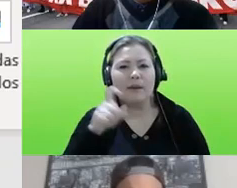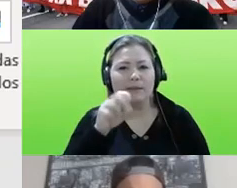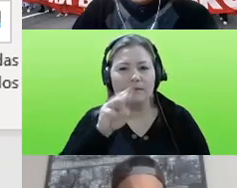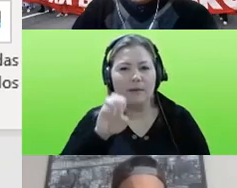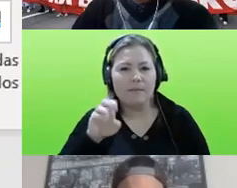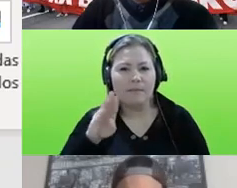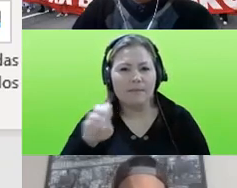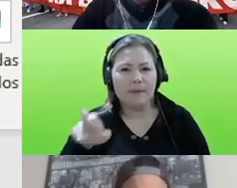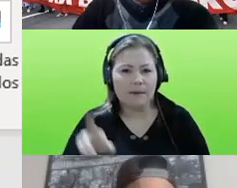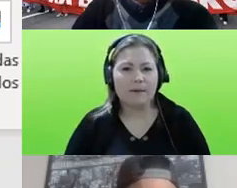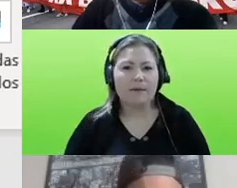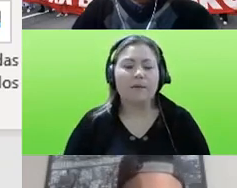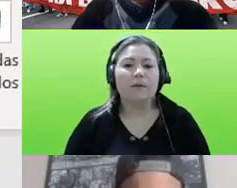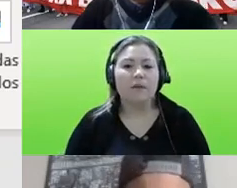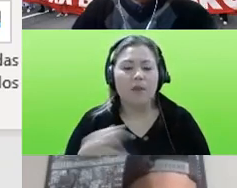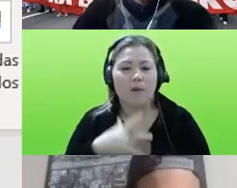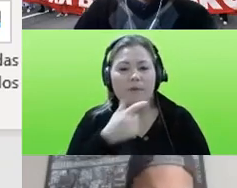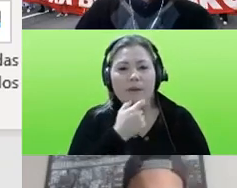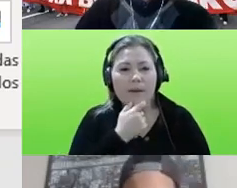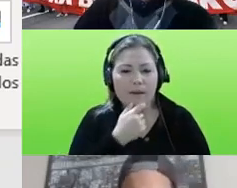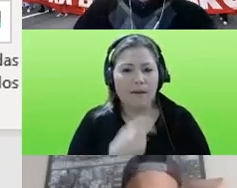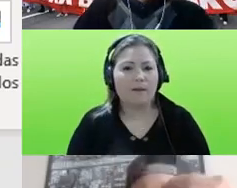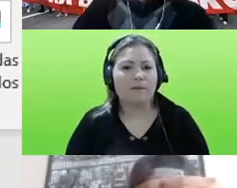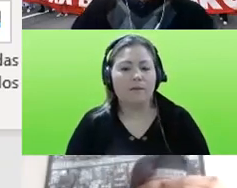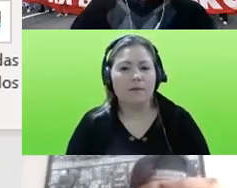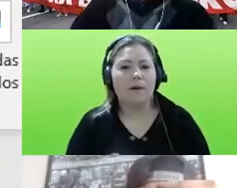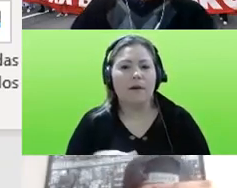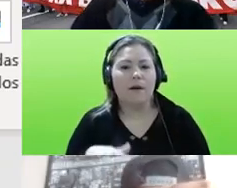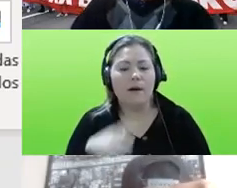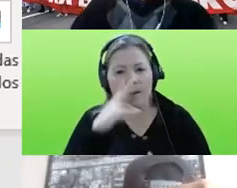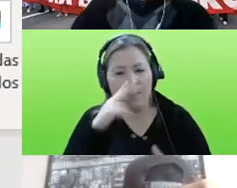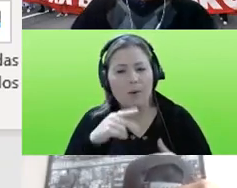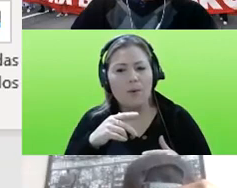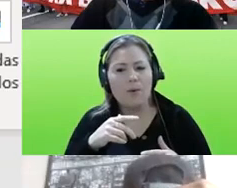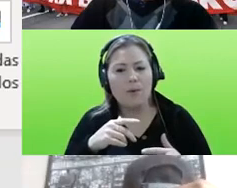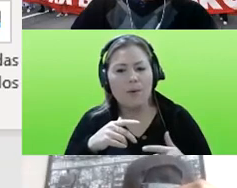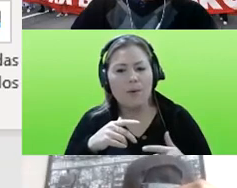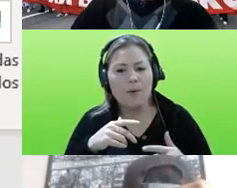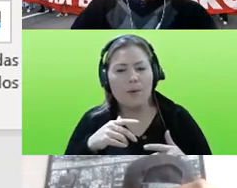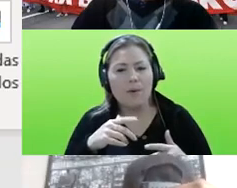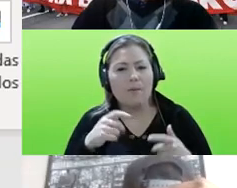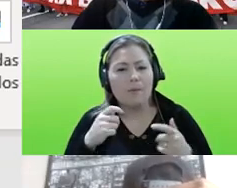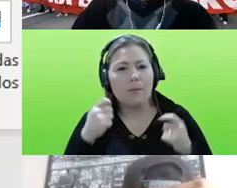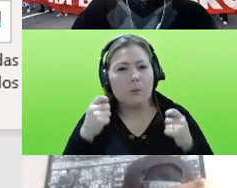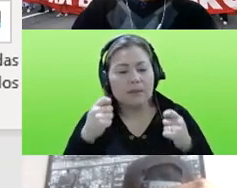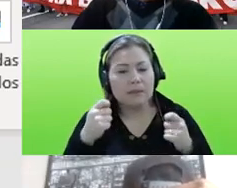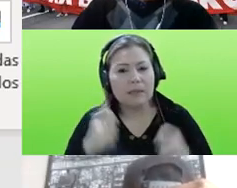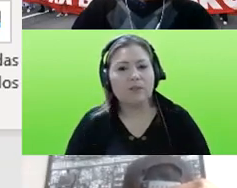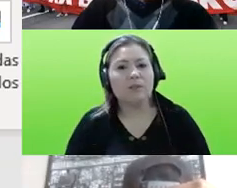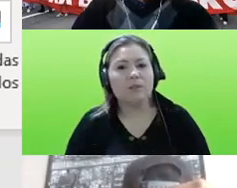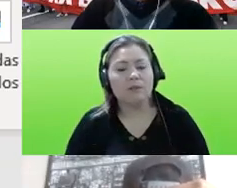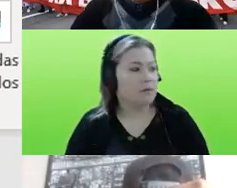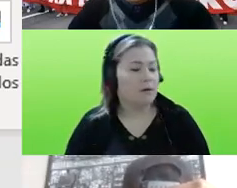Nova Inglaterra, não é? A ética protestante e o espírito do capitalismo, então o Sérgio Paulo